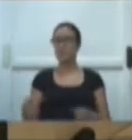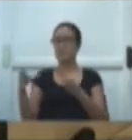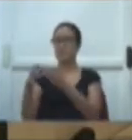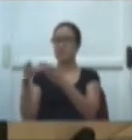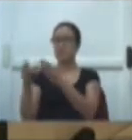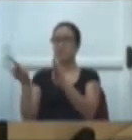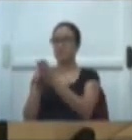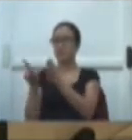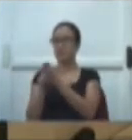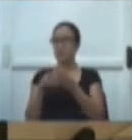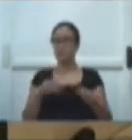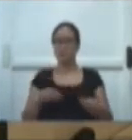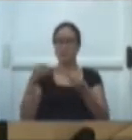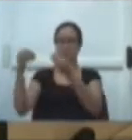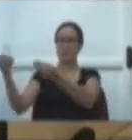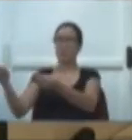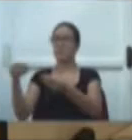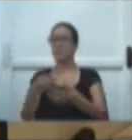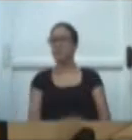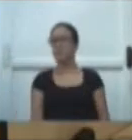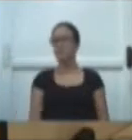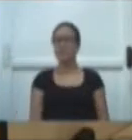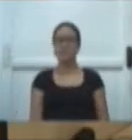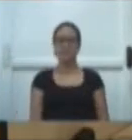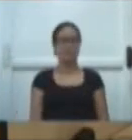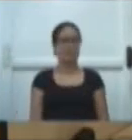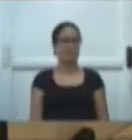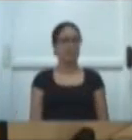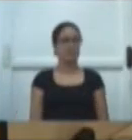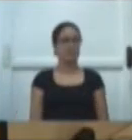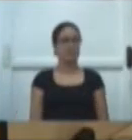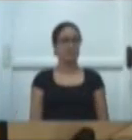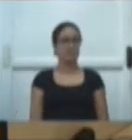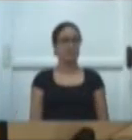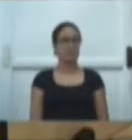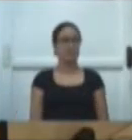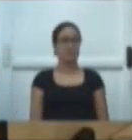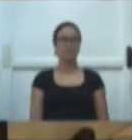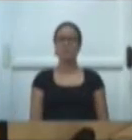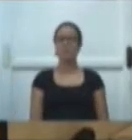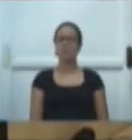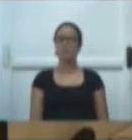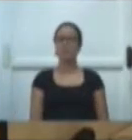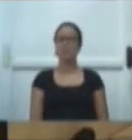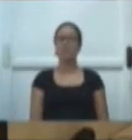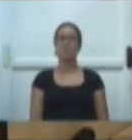Encaminhe-se às comissões. Aliás, encaminhe-se